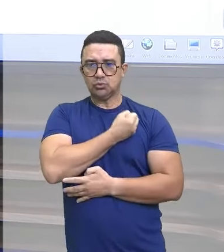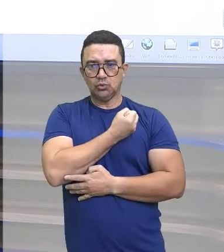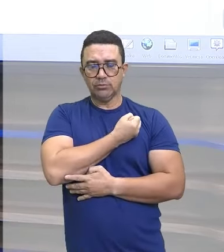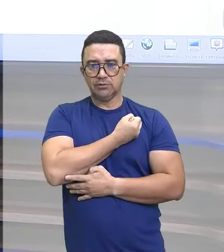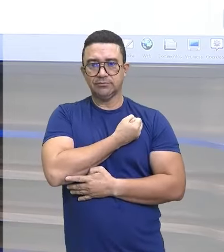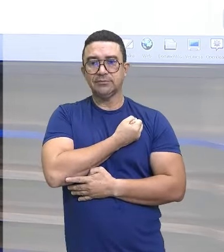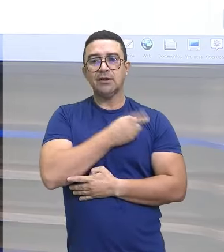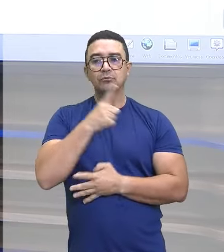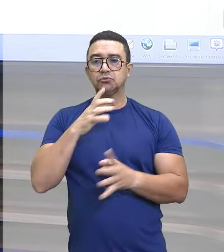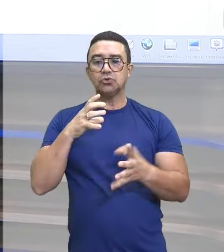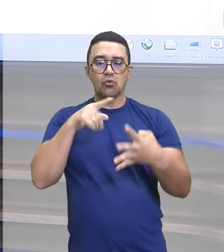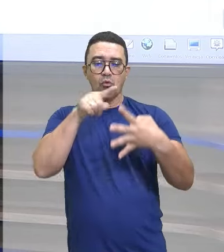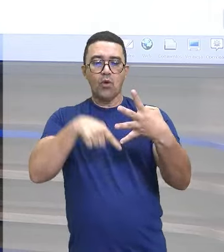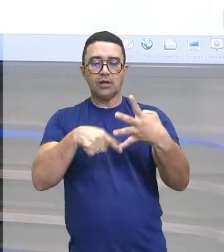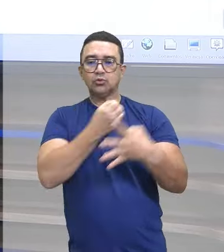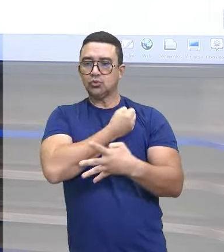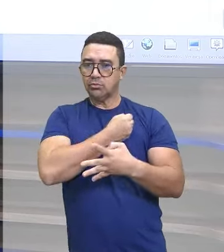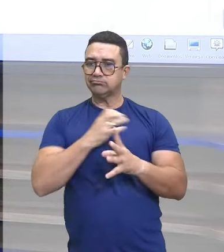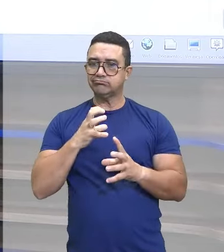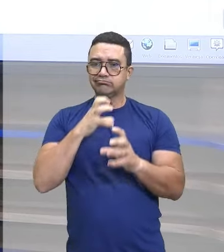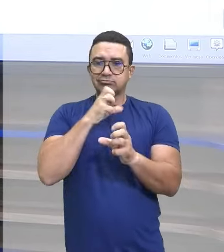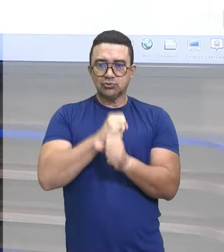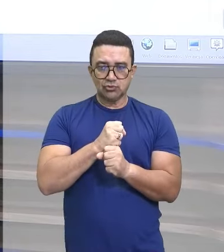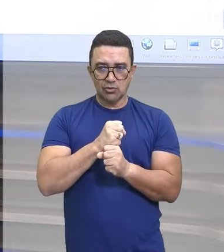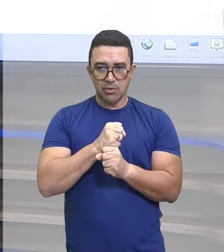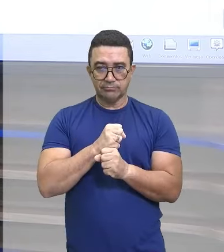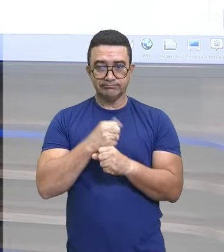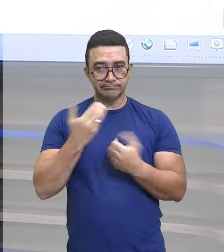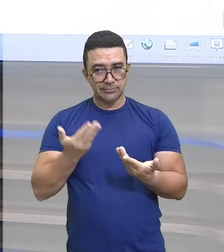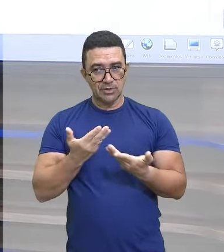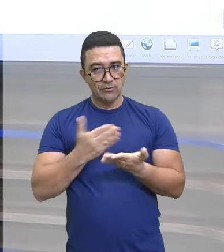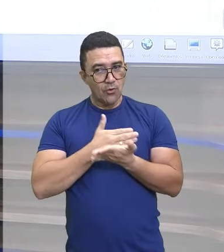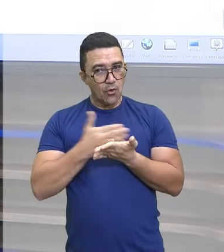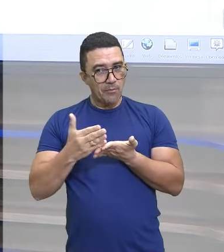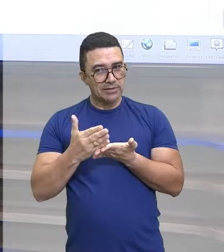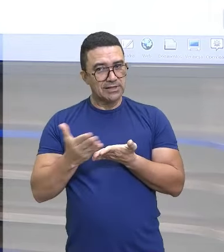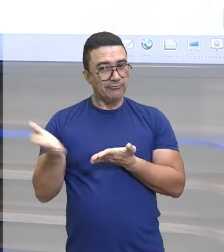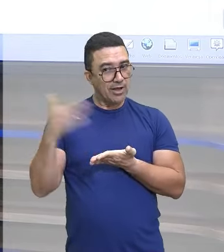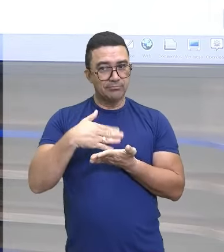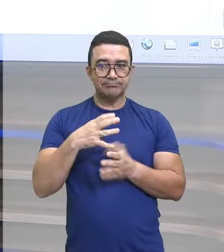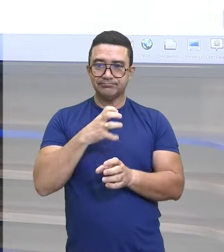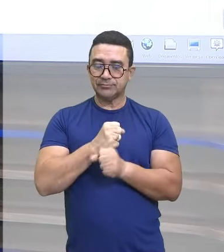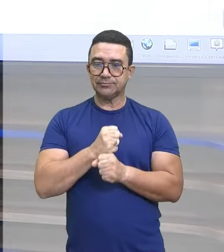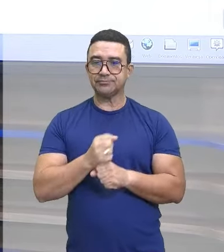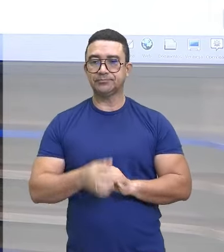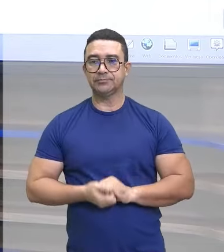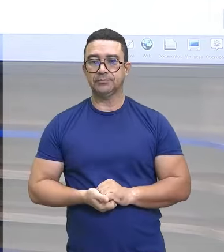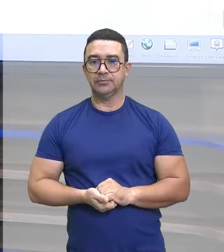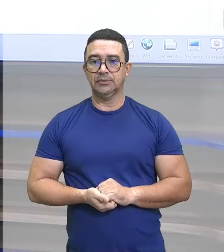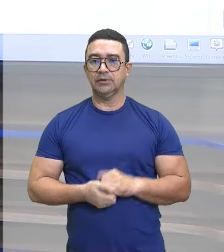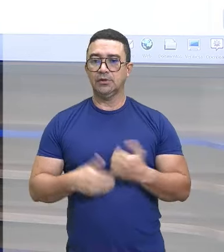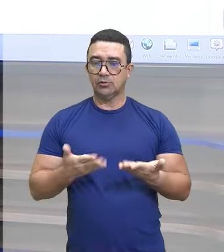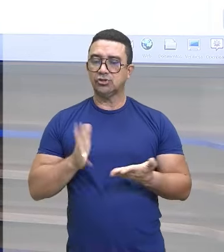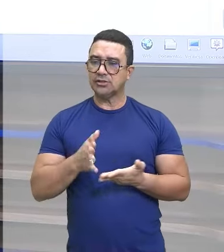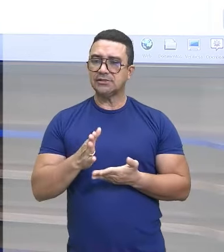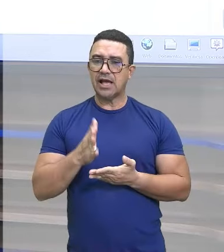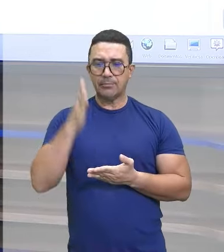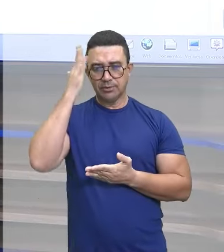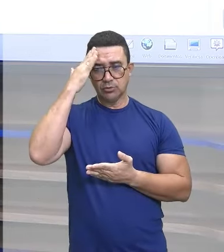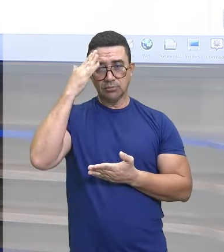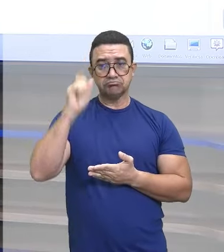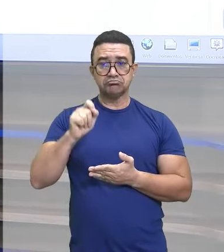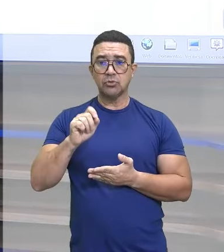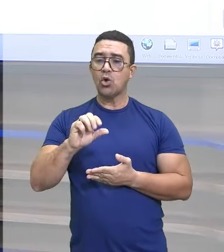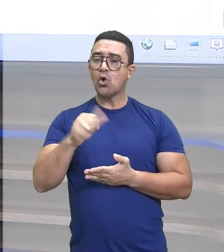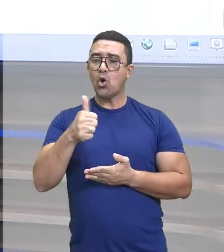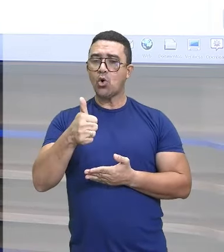Então, eu vou somar esses termos, certo? Então, vamos começar essa soma? Ora, vou começar de trás para frente porque eu já sei que 11